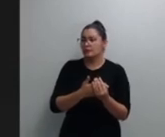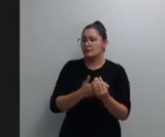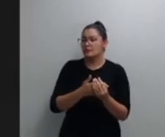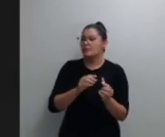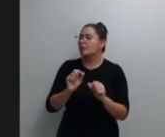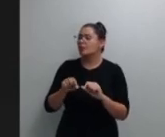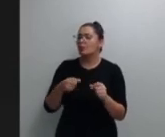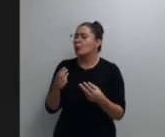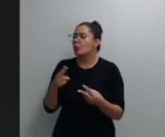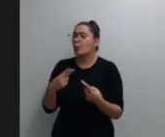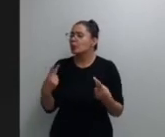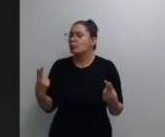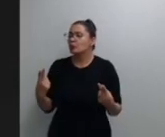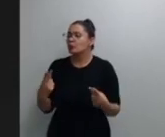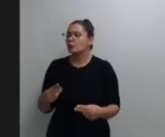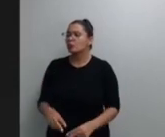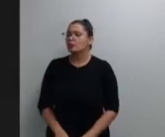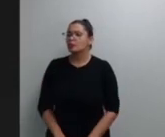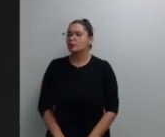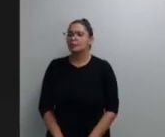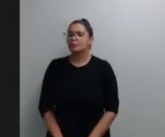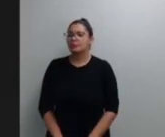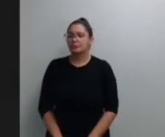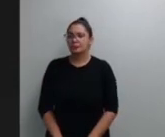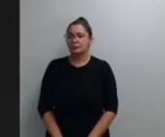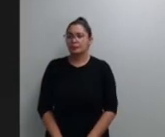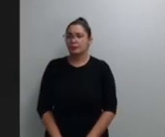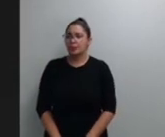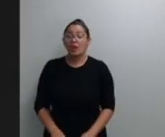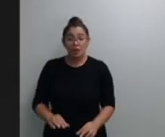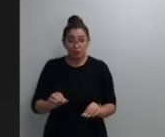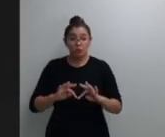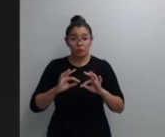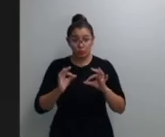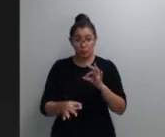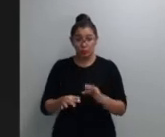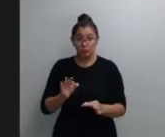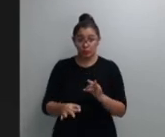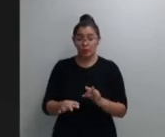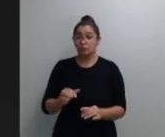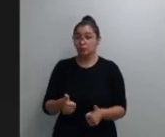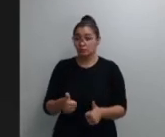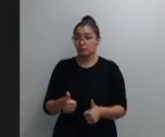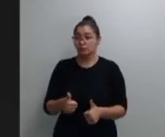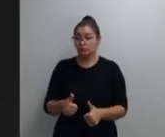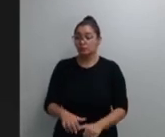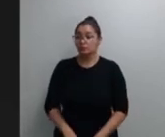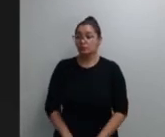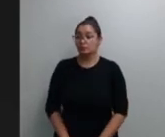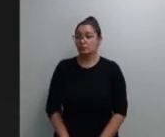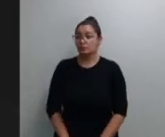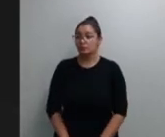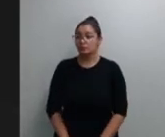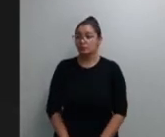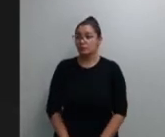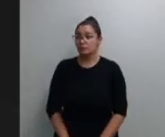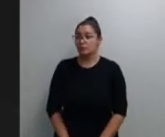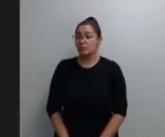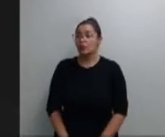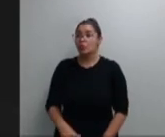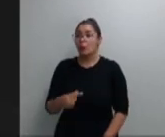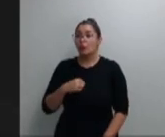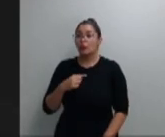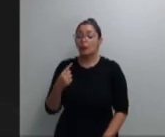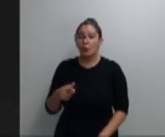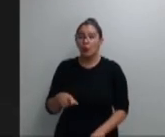não esses aqui a gente já pode julgar ministro muito bem bem colocado eu vou então proclamar